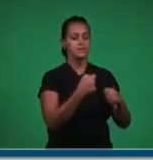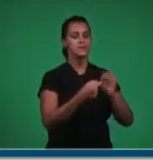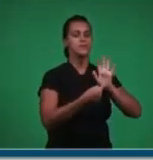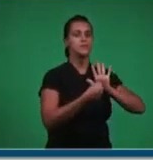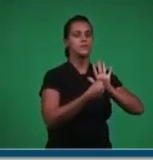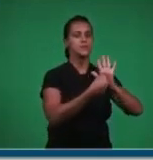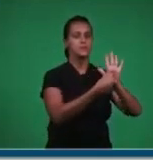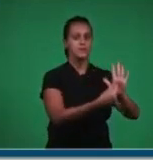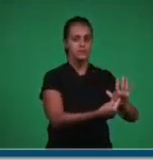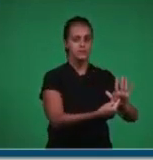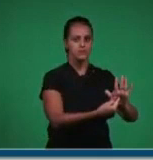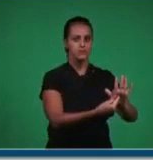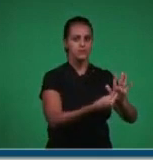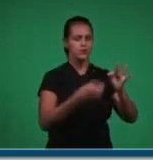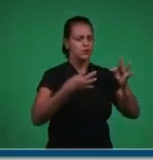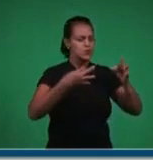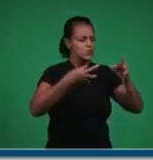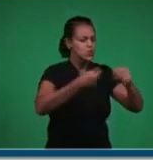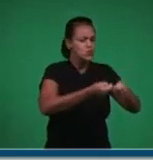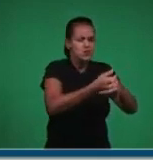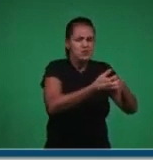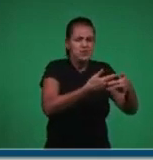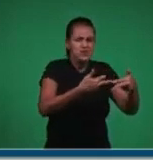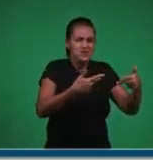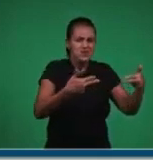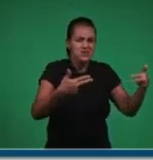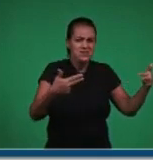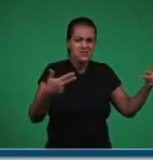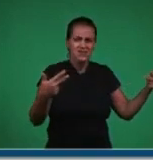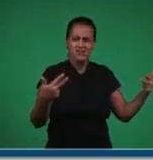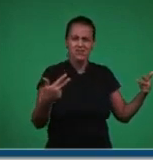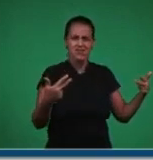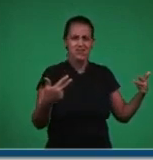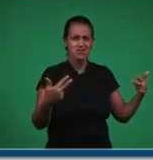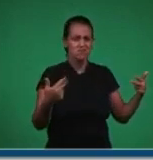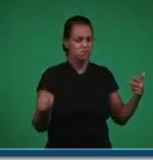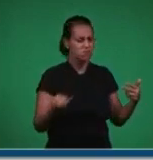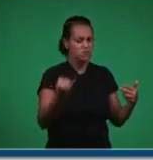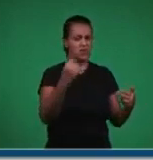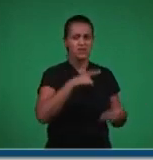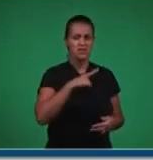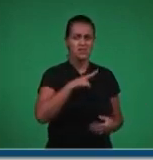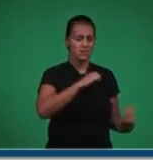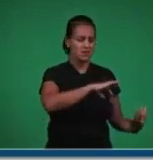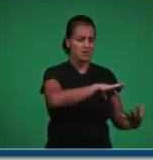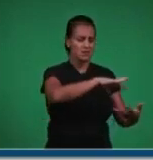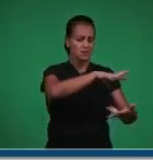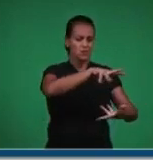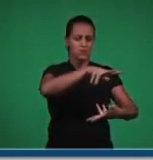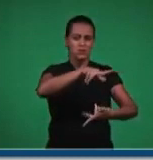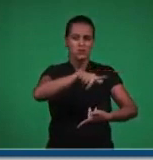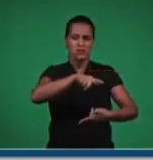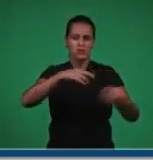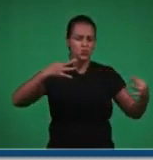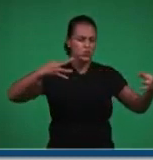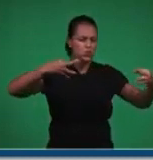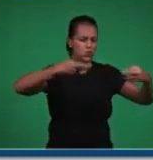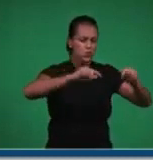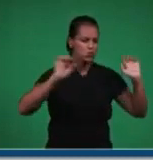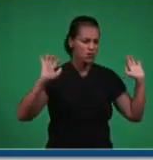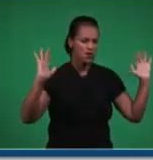que toda a complexidade que existe no nosso planeta, no universo, tudo que está ao nosso redor, ela